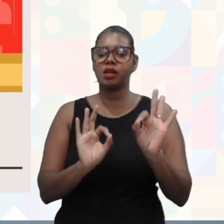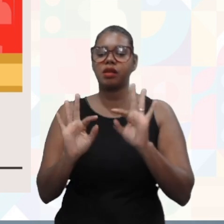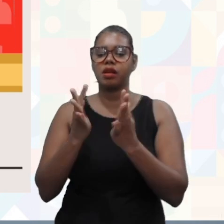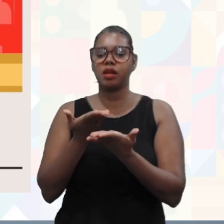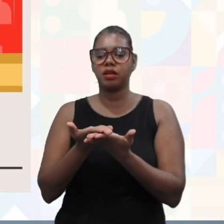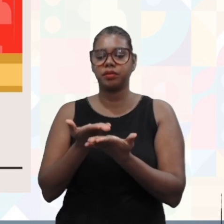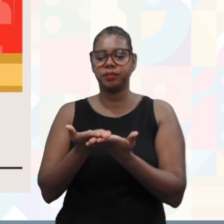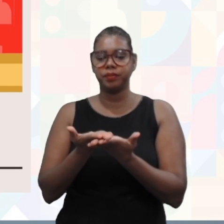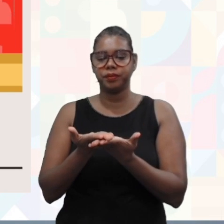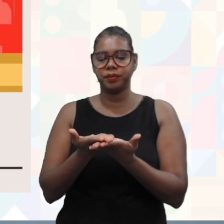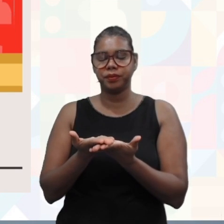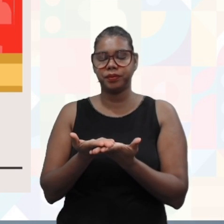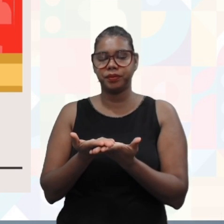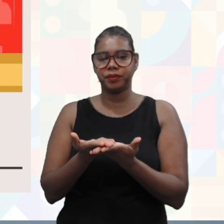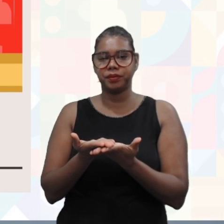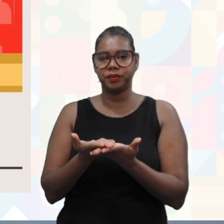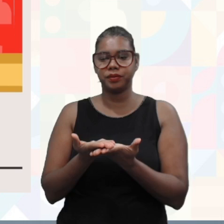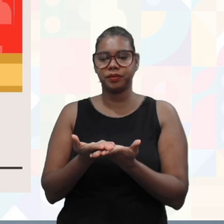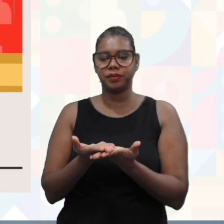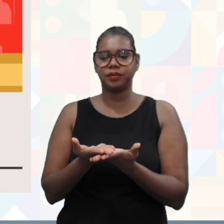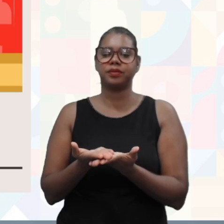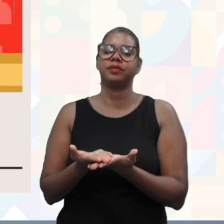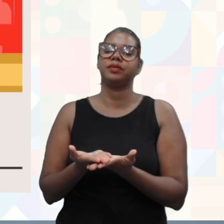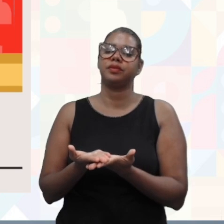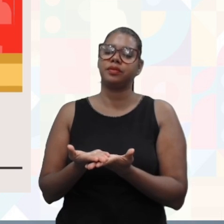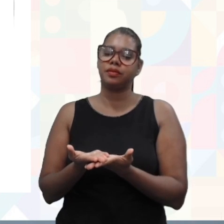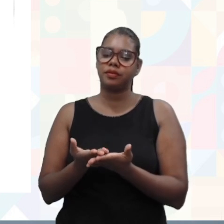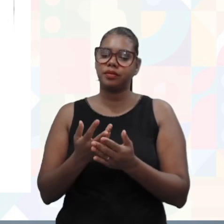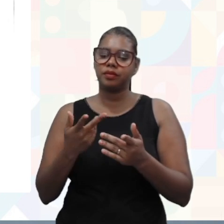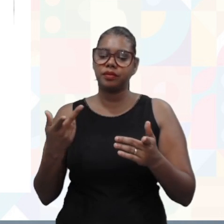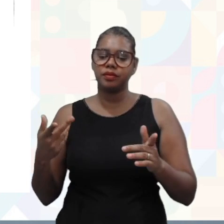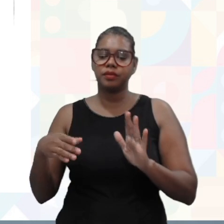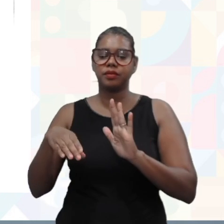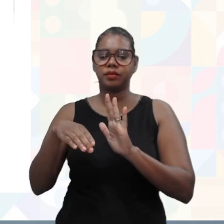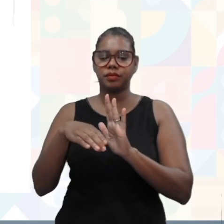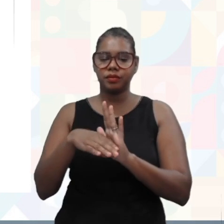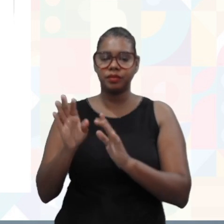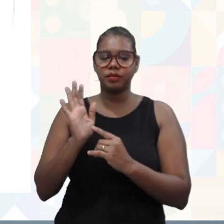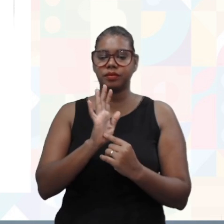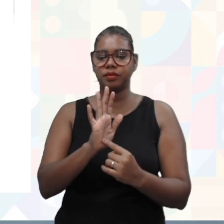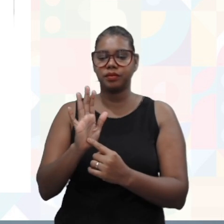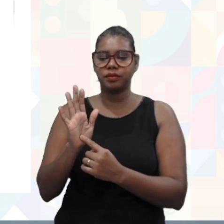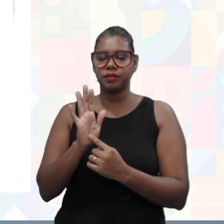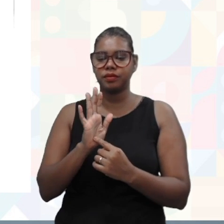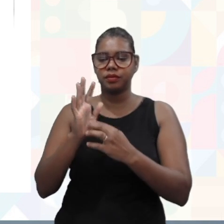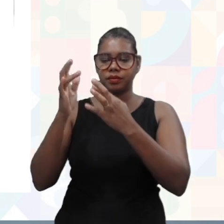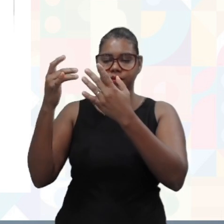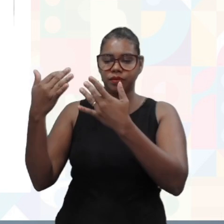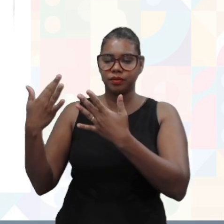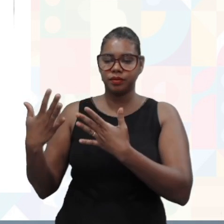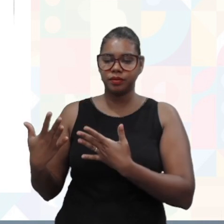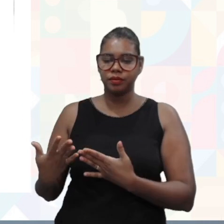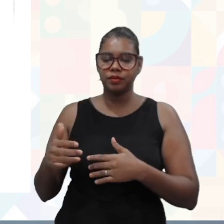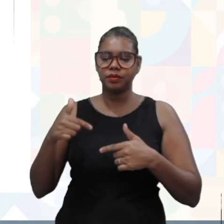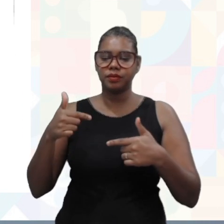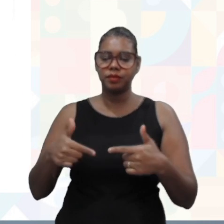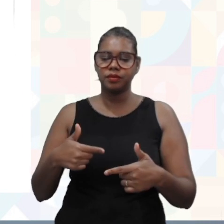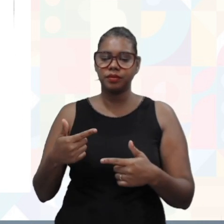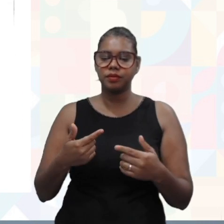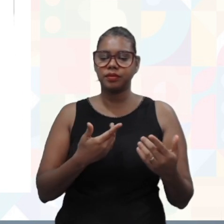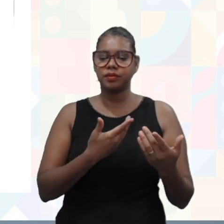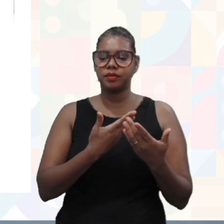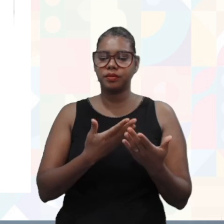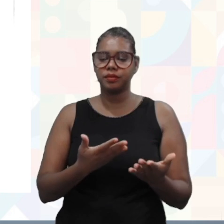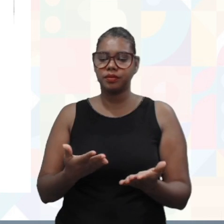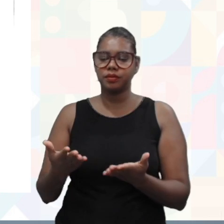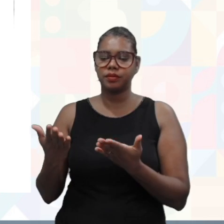escolar. Então, a gente vai revisitar alguns conceitos centrais que a gente vai trabalhar aqui ao longo